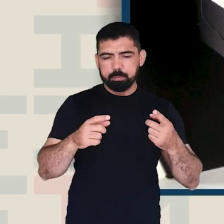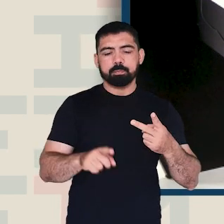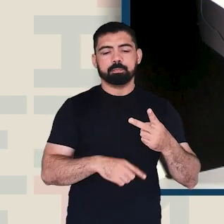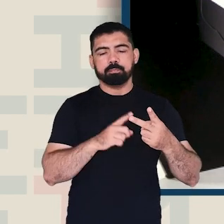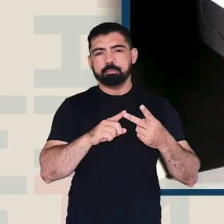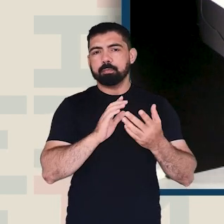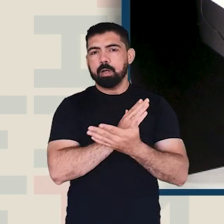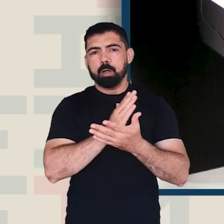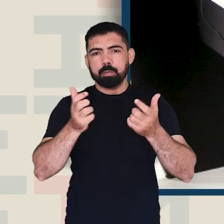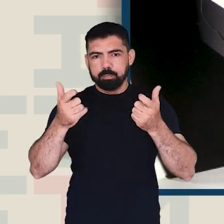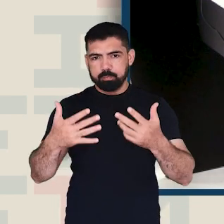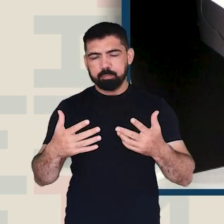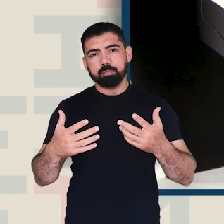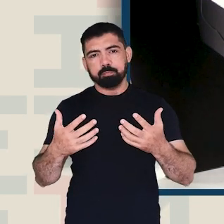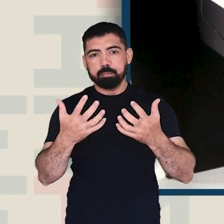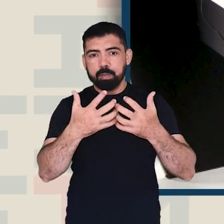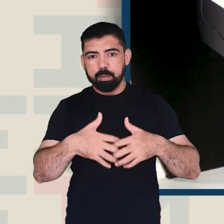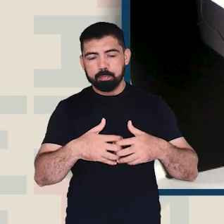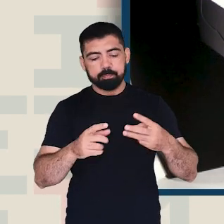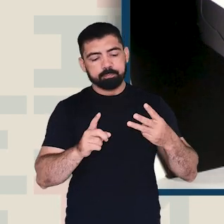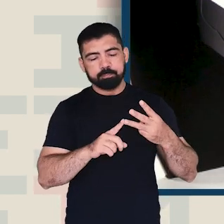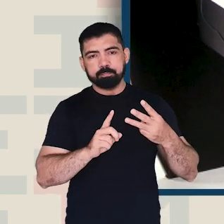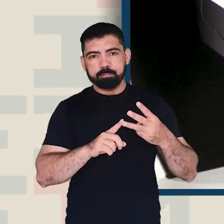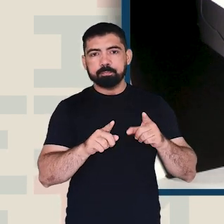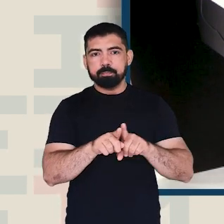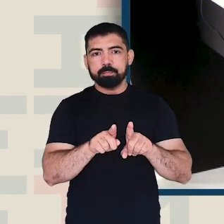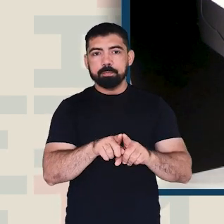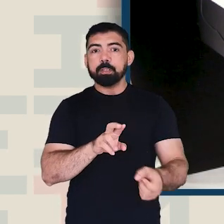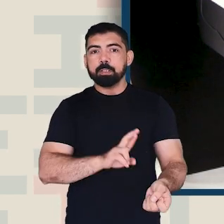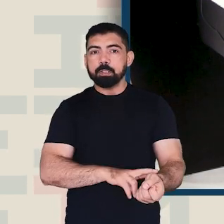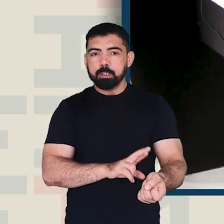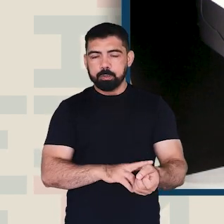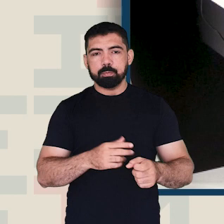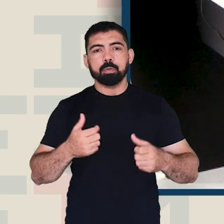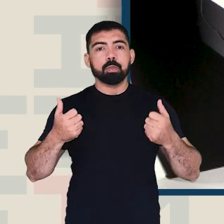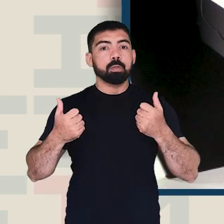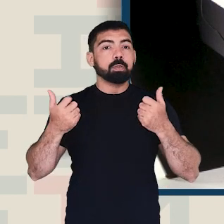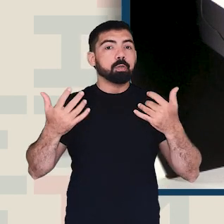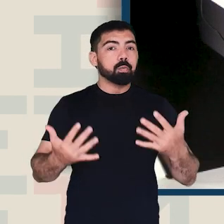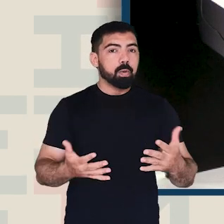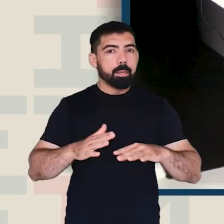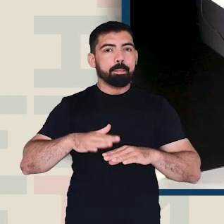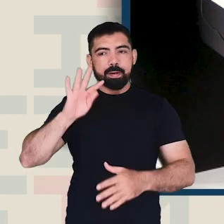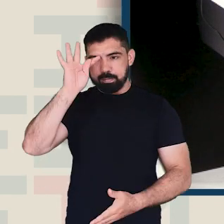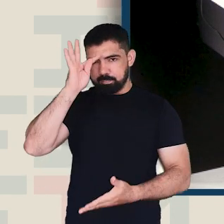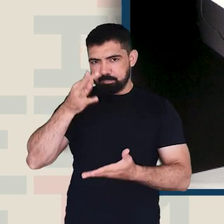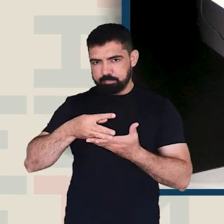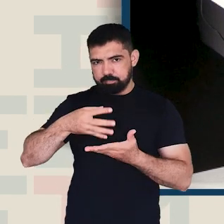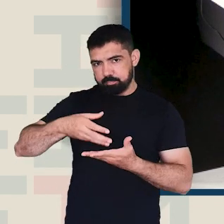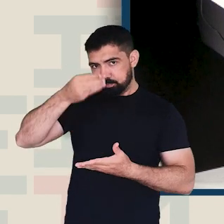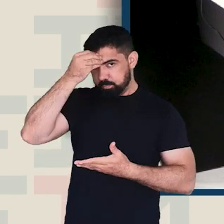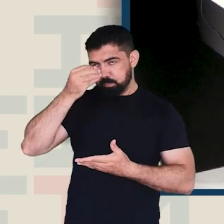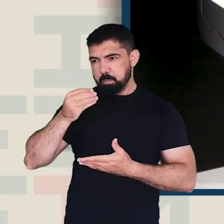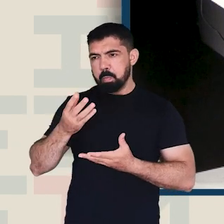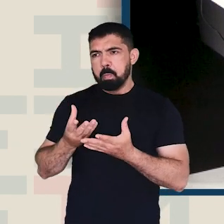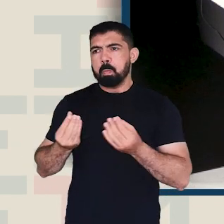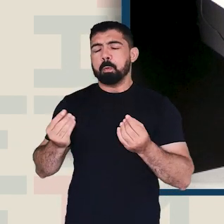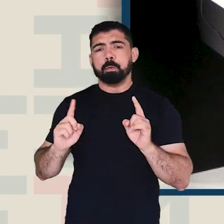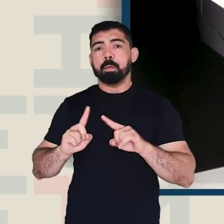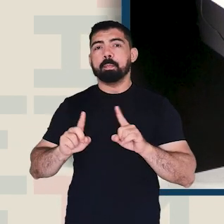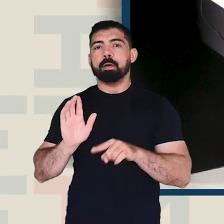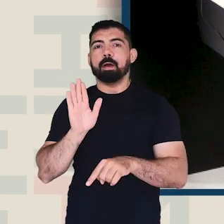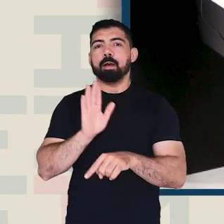para harmonia. As que eu vou usar aqui não são tão, talvez não são tão teóricas, mas vão ajudar